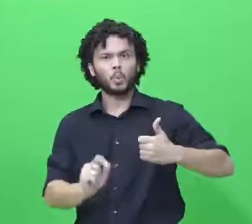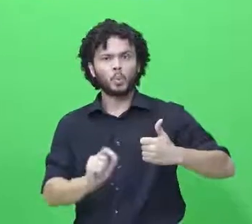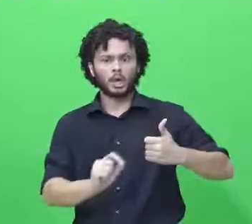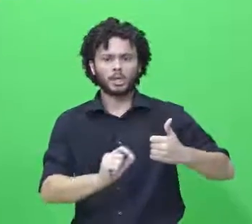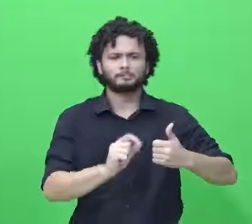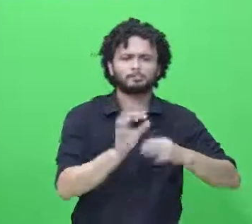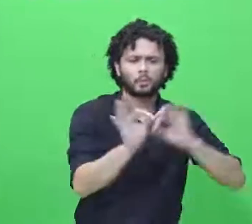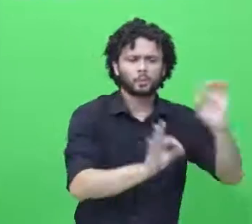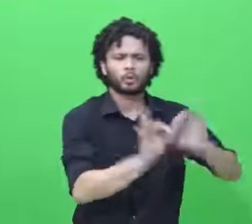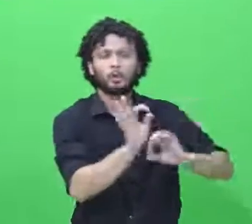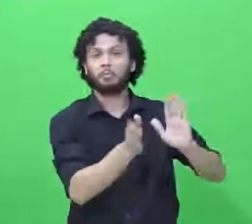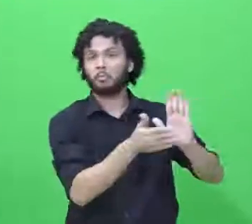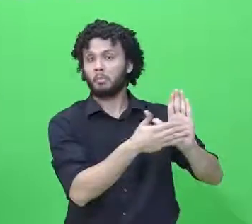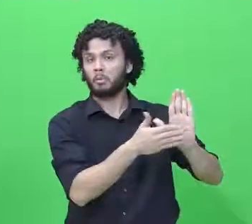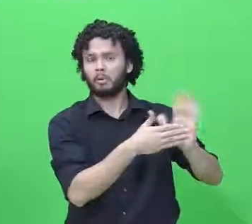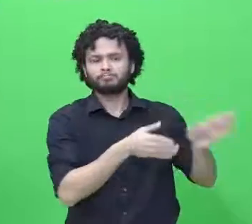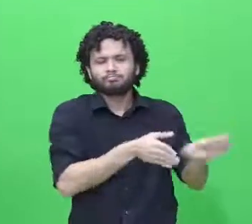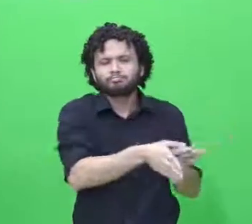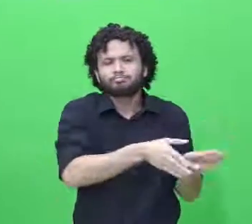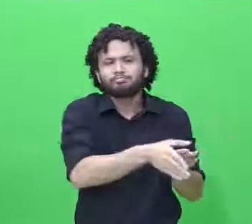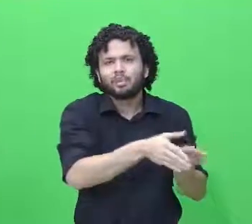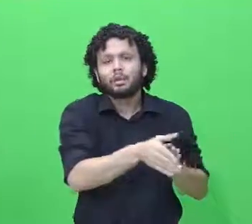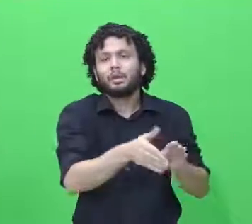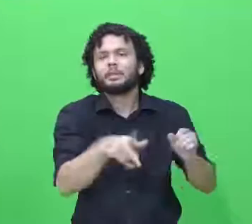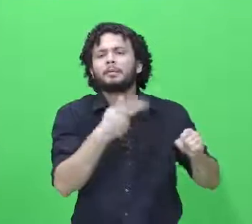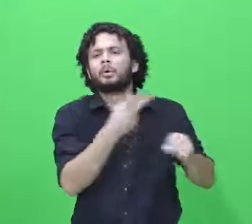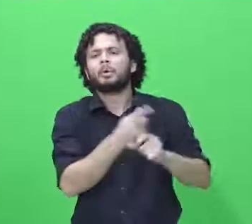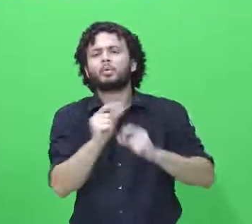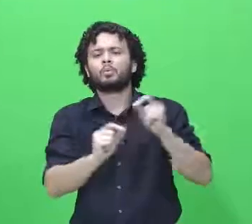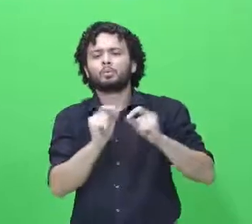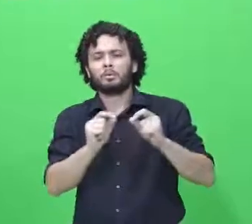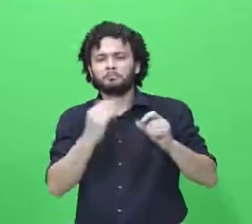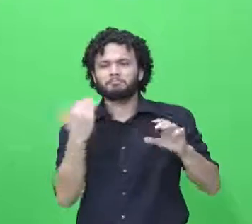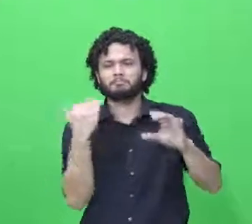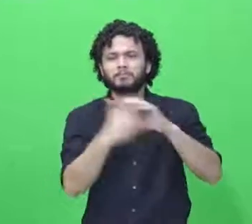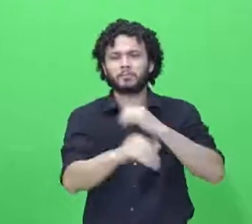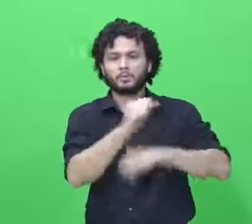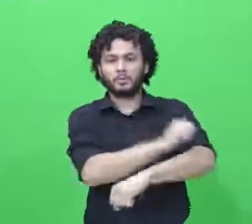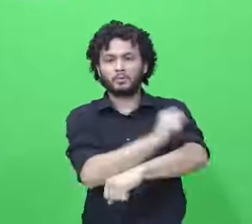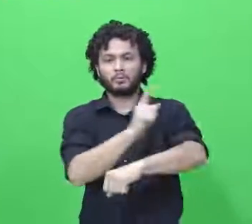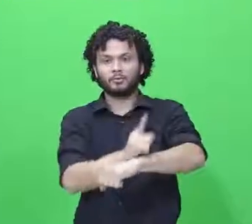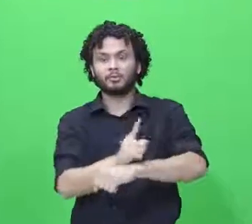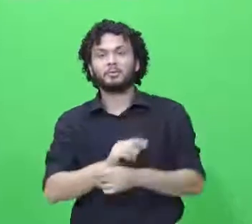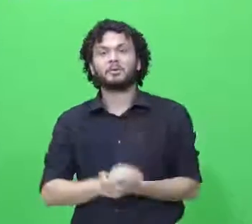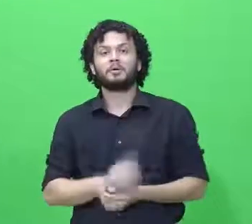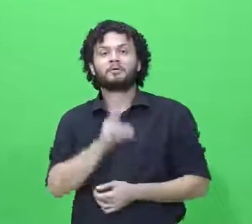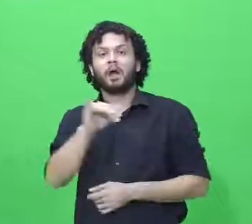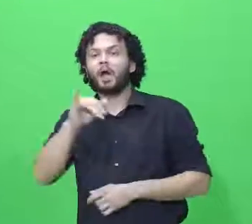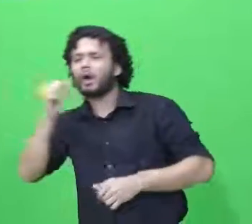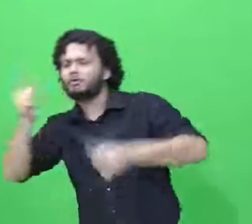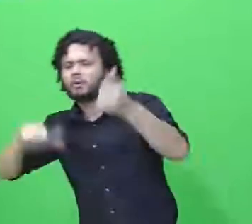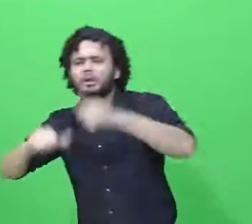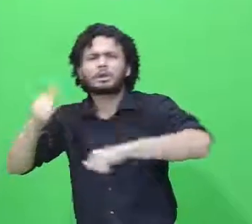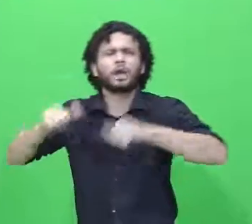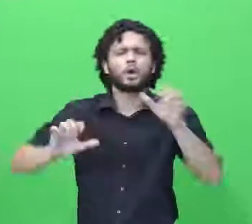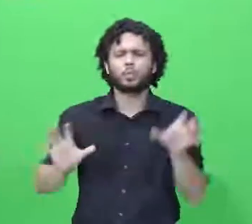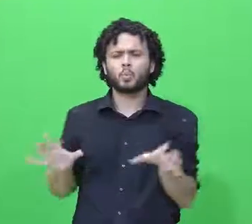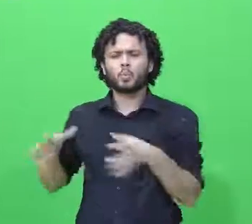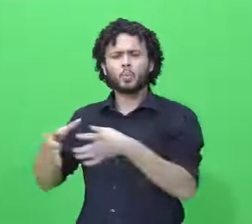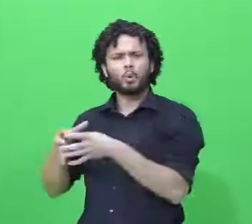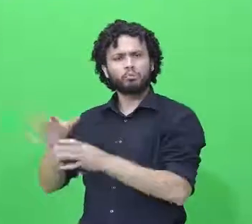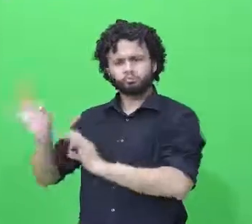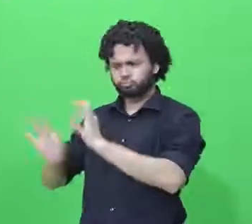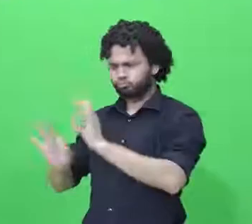construção da proposta, de orientação, depois que vocês mandam para a SEDUC vai avaliar com a sua comissão,